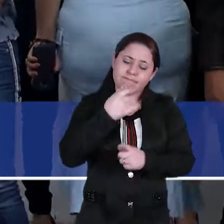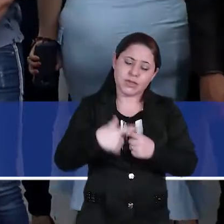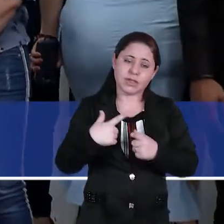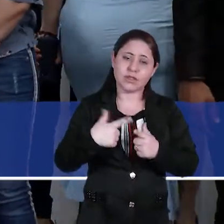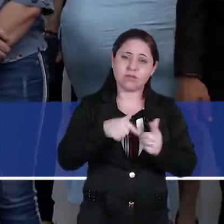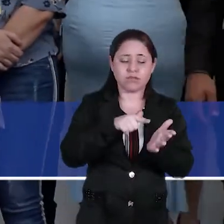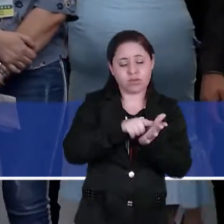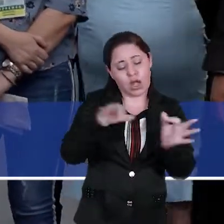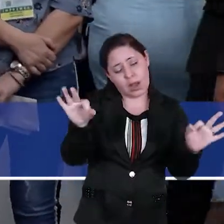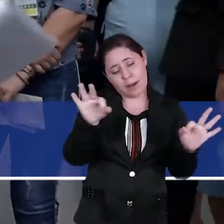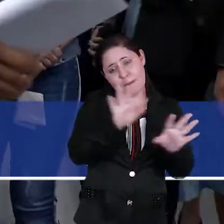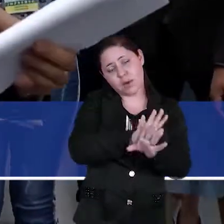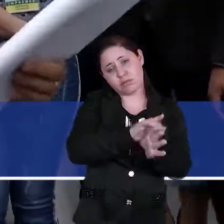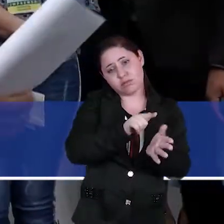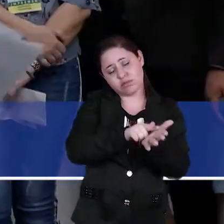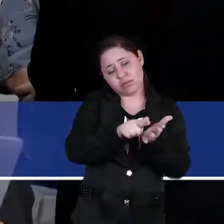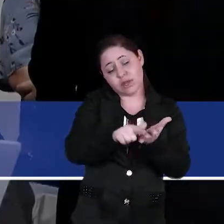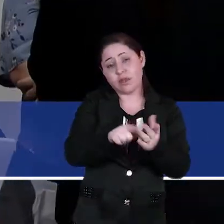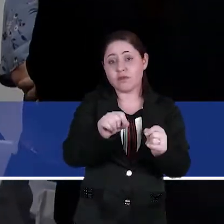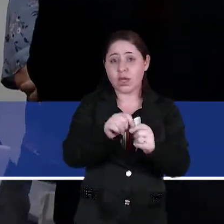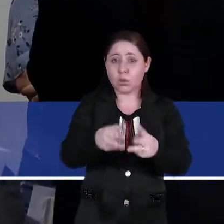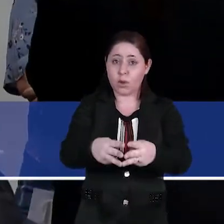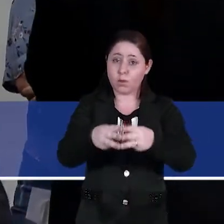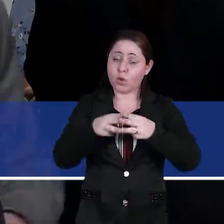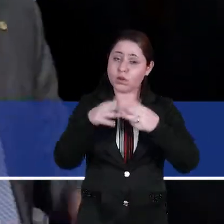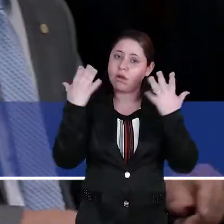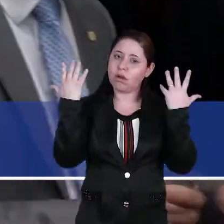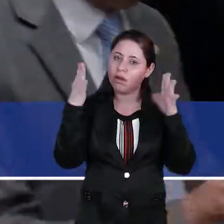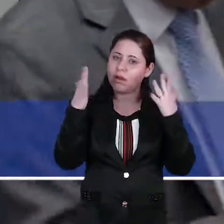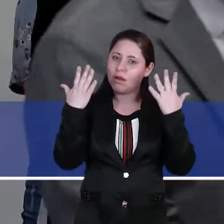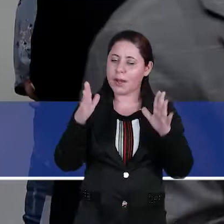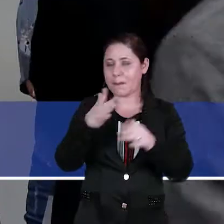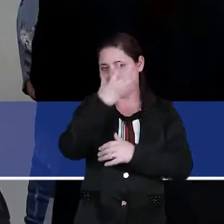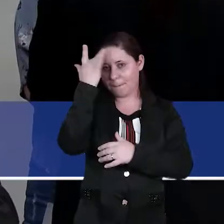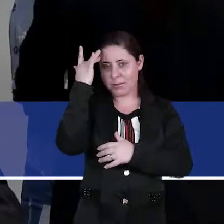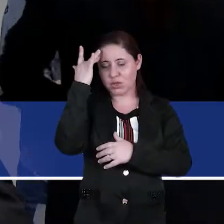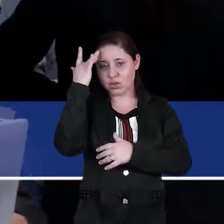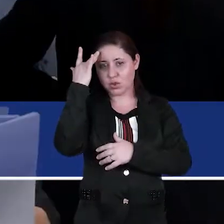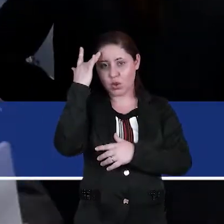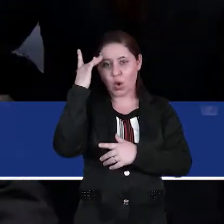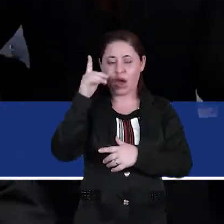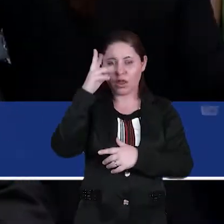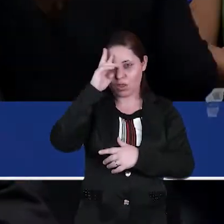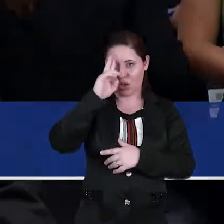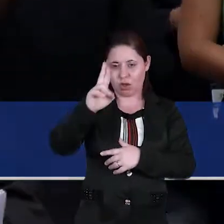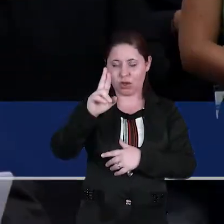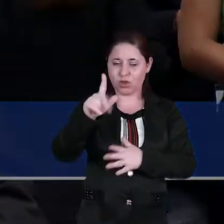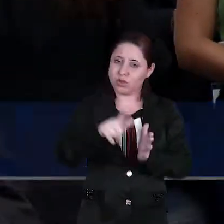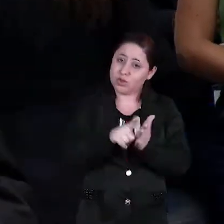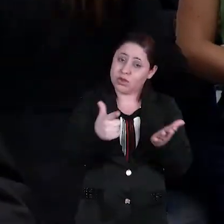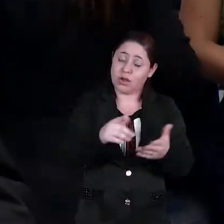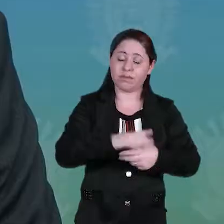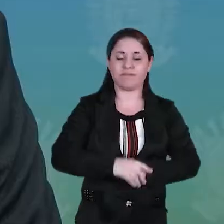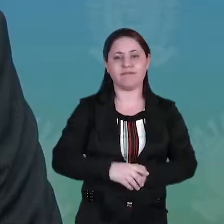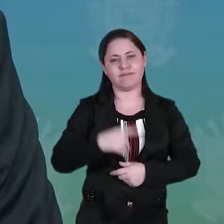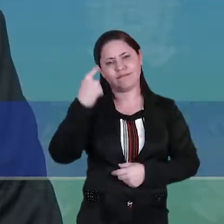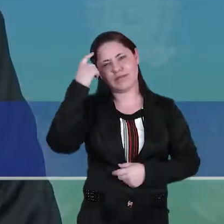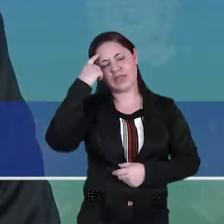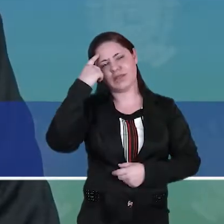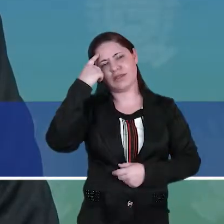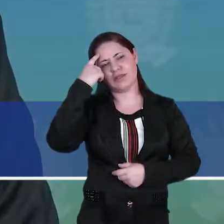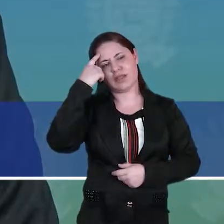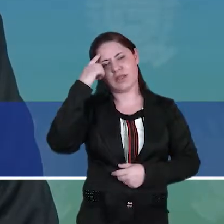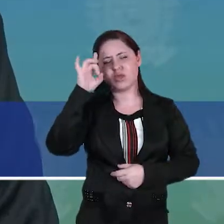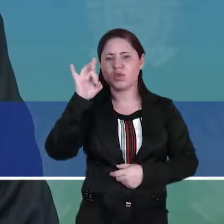lamentou o encerramento das edições impressas e fez uma moção de aplausos para a proprietária do veículo de comunicação. Você imagina só